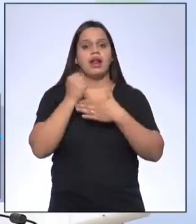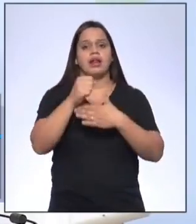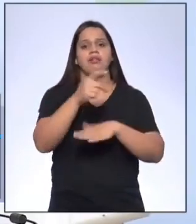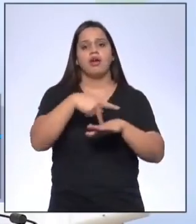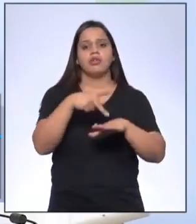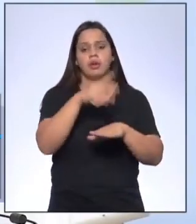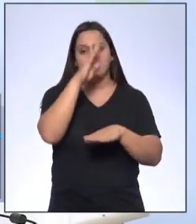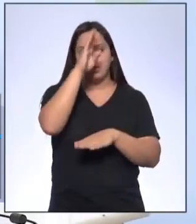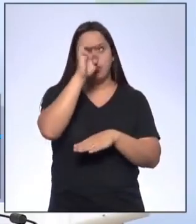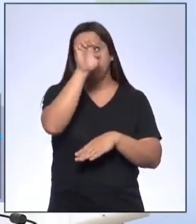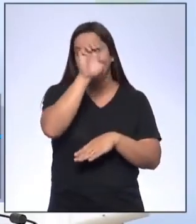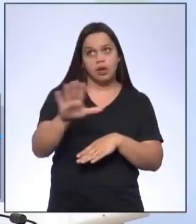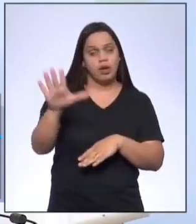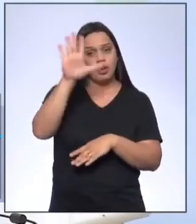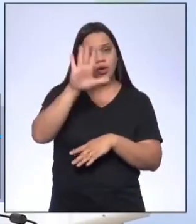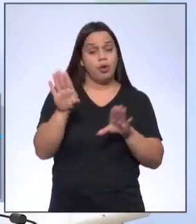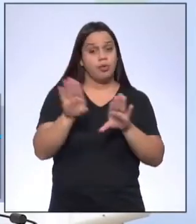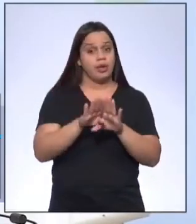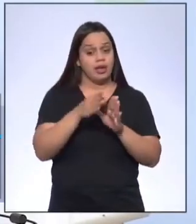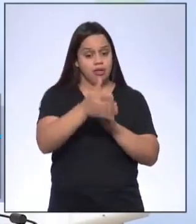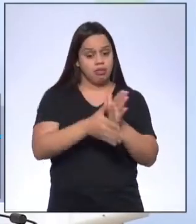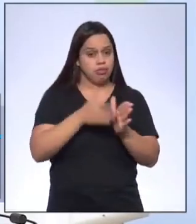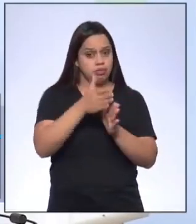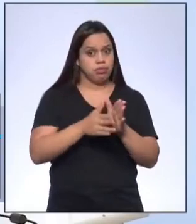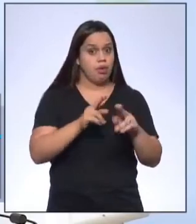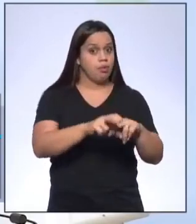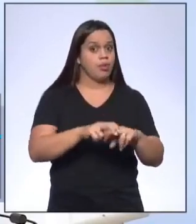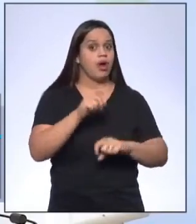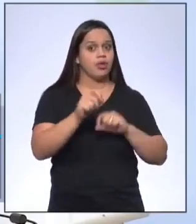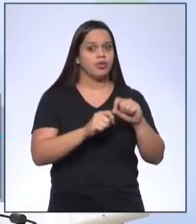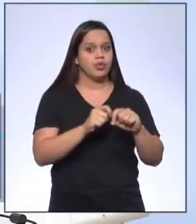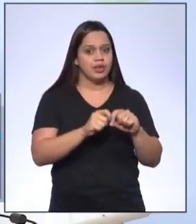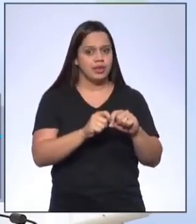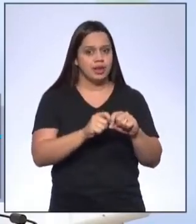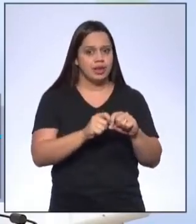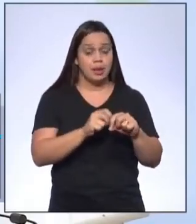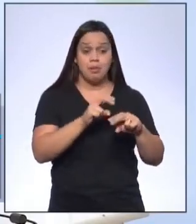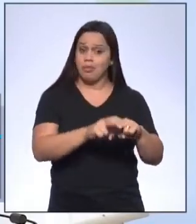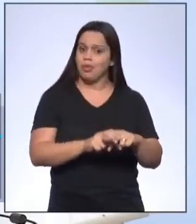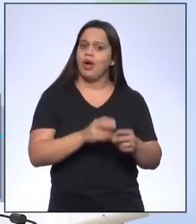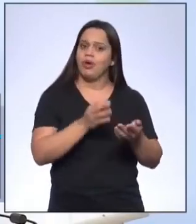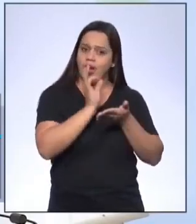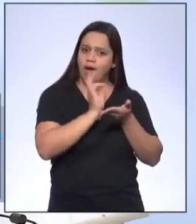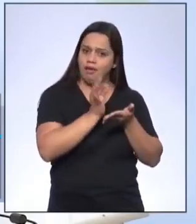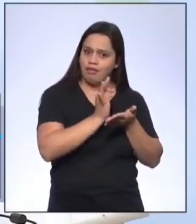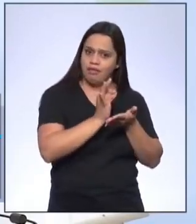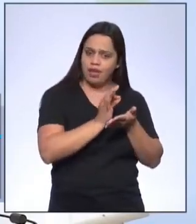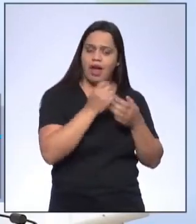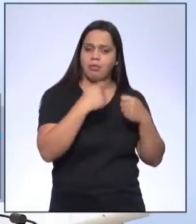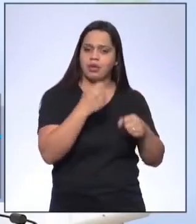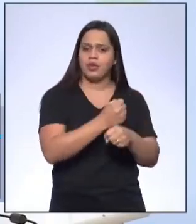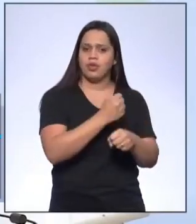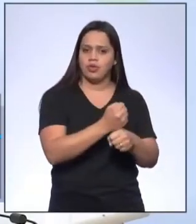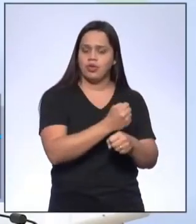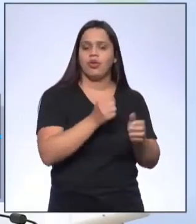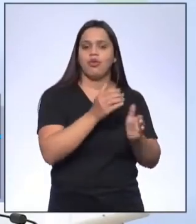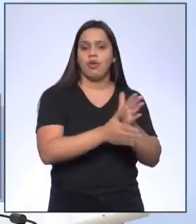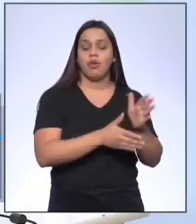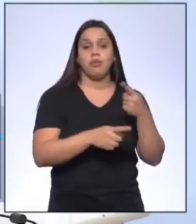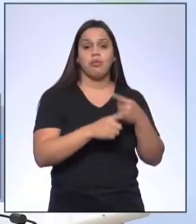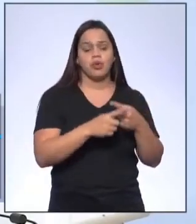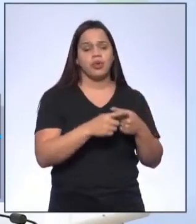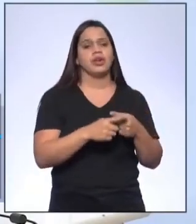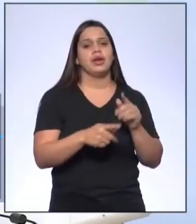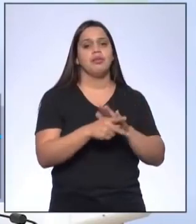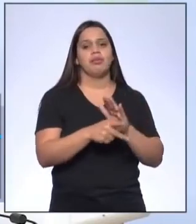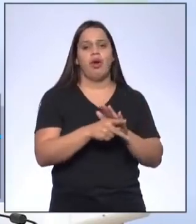linha ferroviária ela vem graças ao ciclo do café. Né? Então, precisa, porque os transportes de carroça, ou